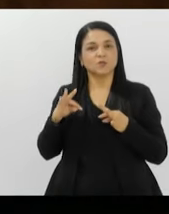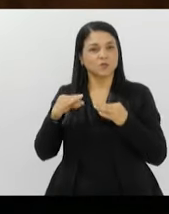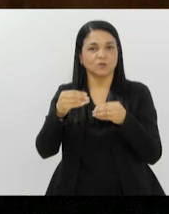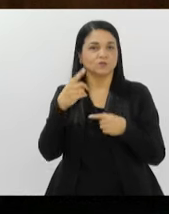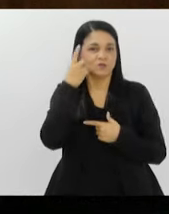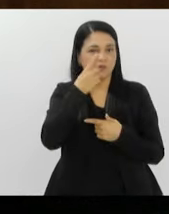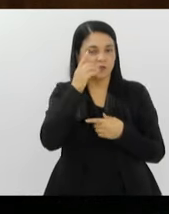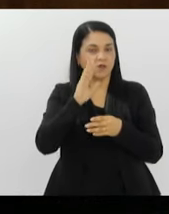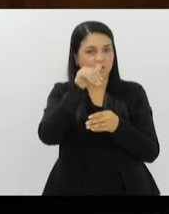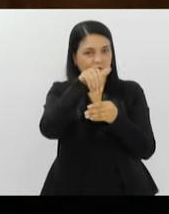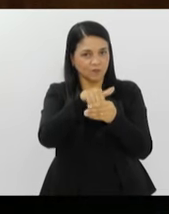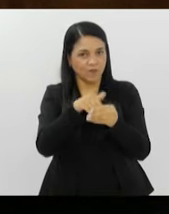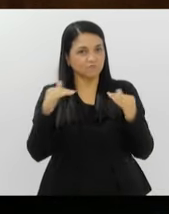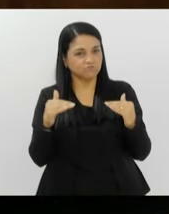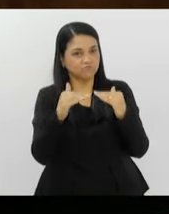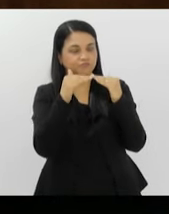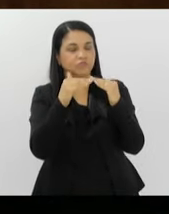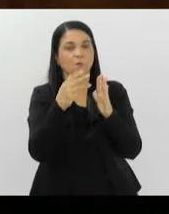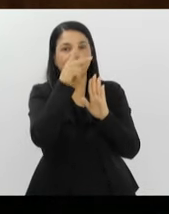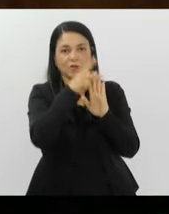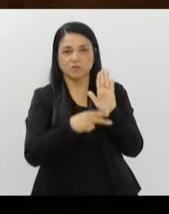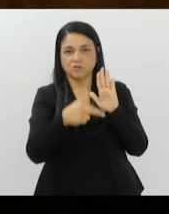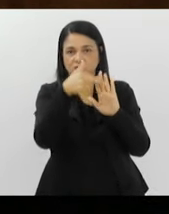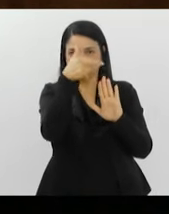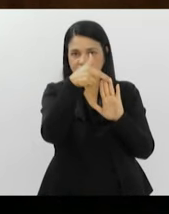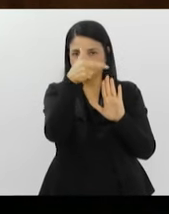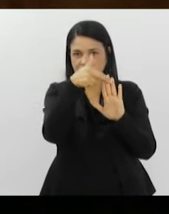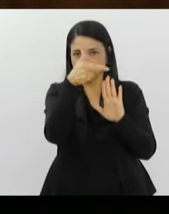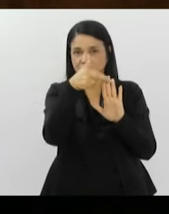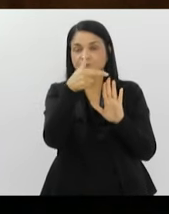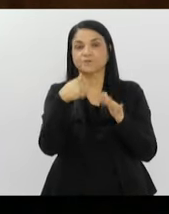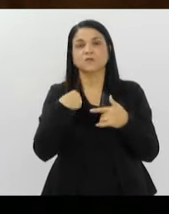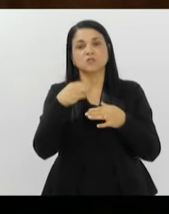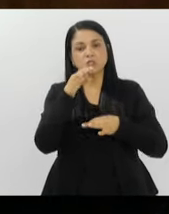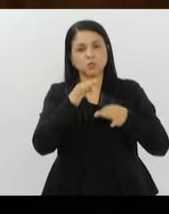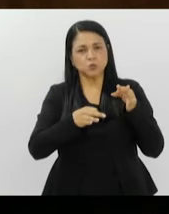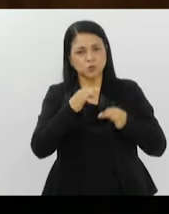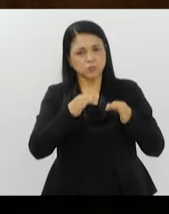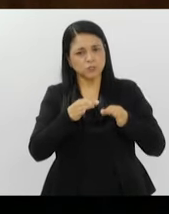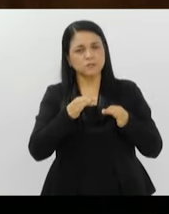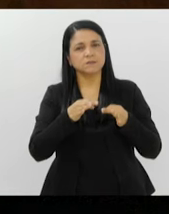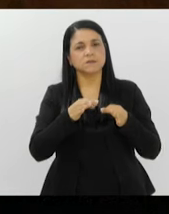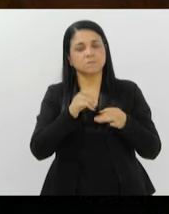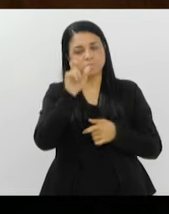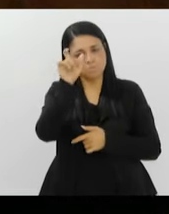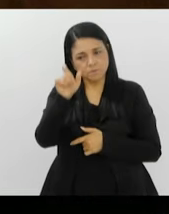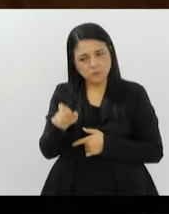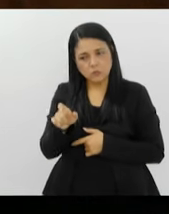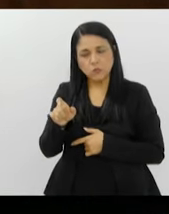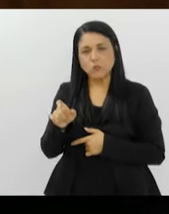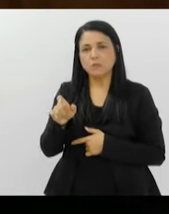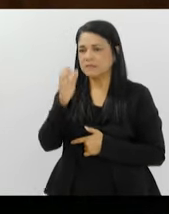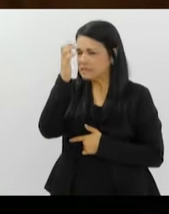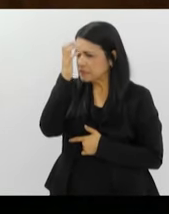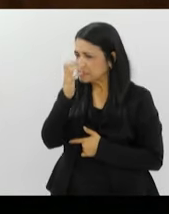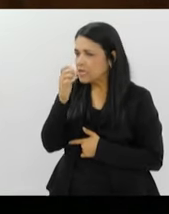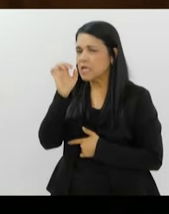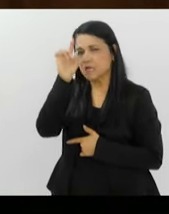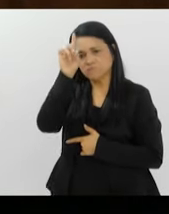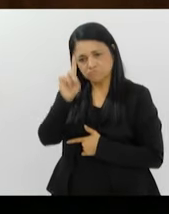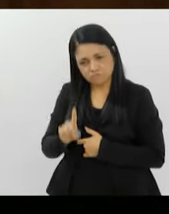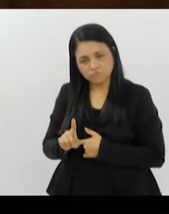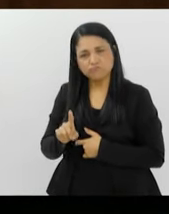projeto de resolução nós estamos aqui fazendo justiça a uma pessoa séria íntegra